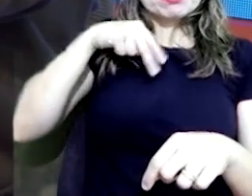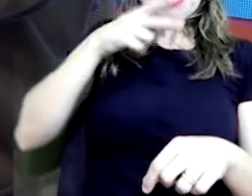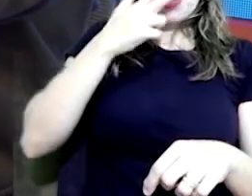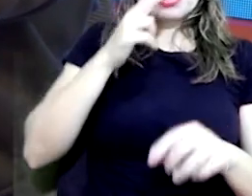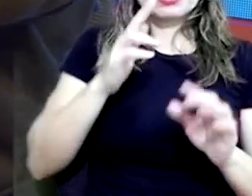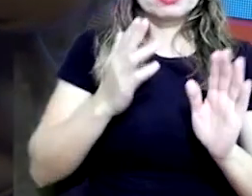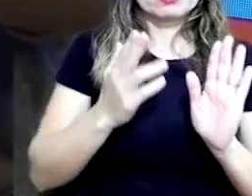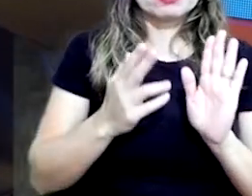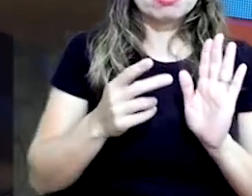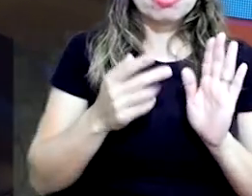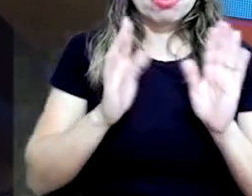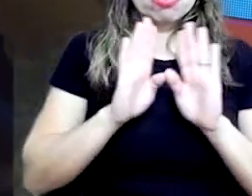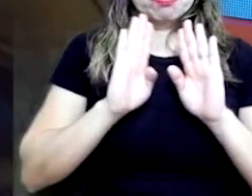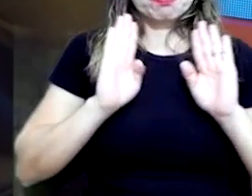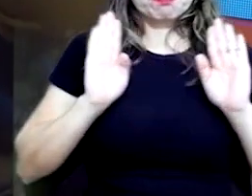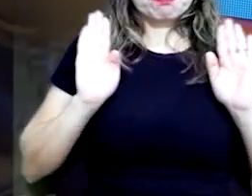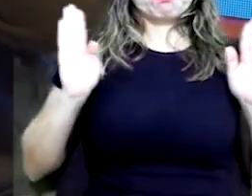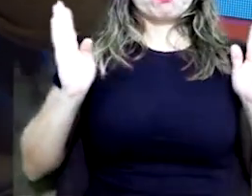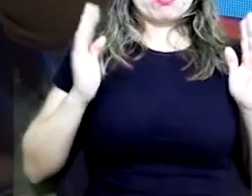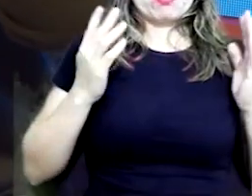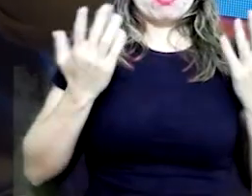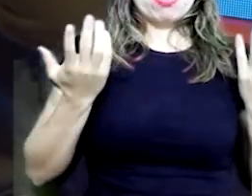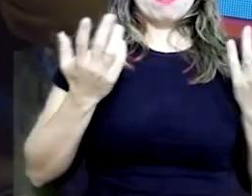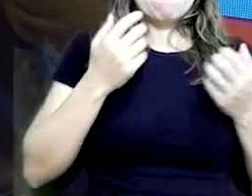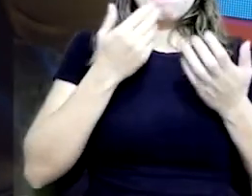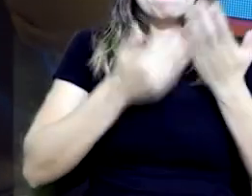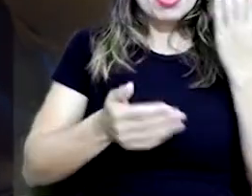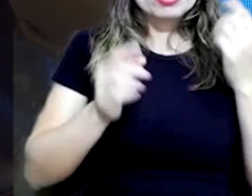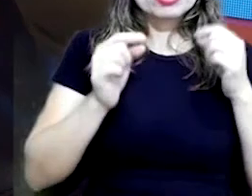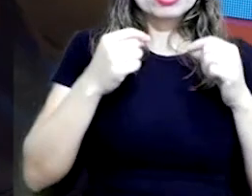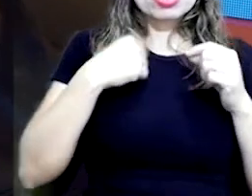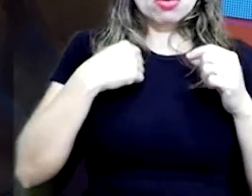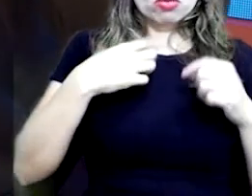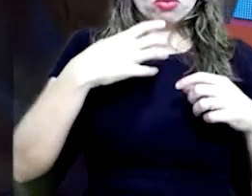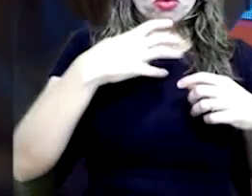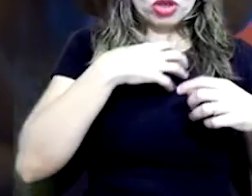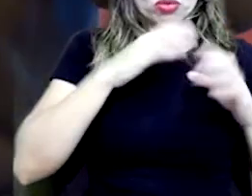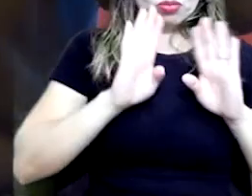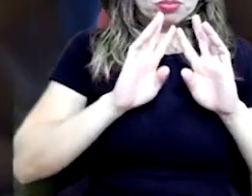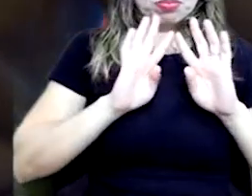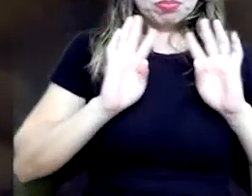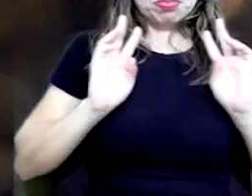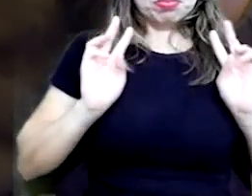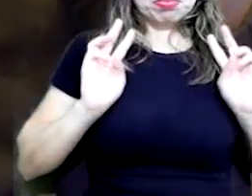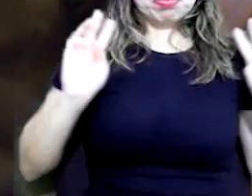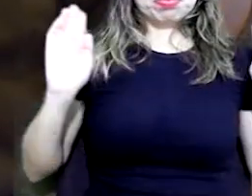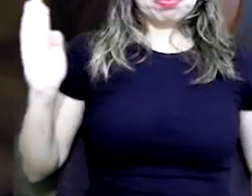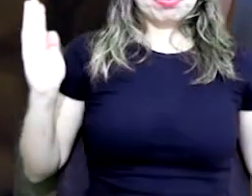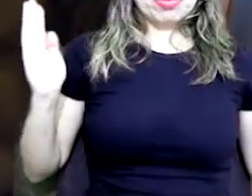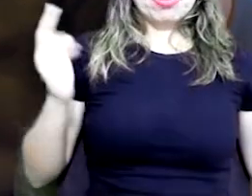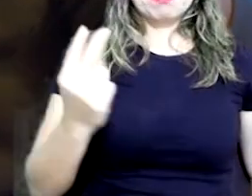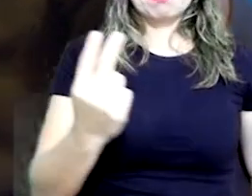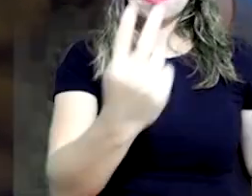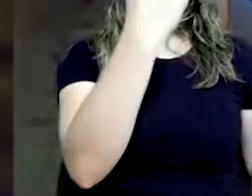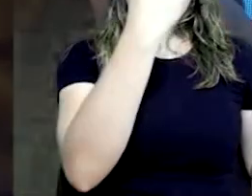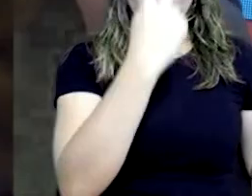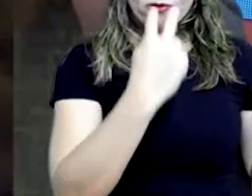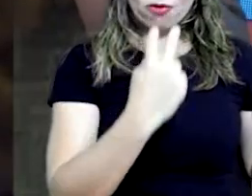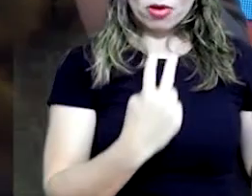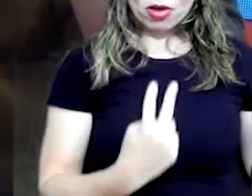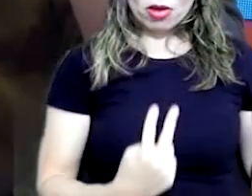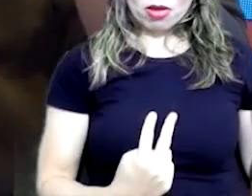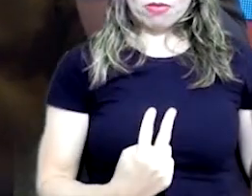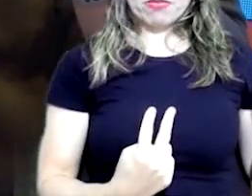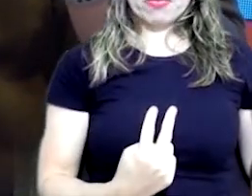fico praticamente bidimensional. Eu perco o aspecto tridimensional que a gente tem. Então você está me vendo, você tem a frente,